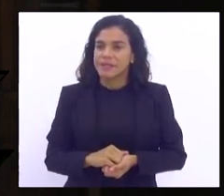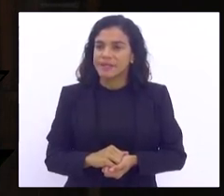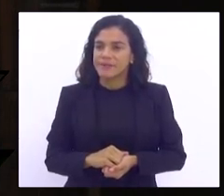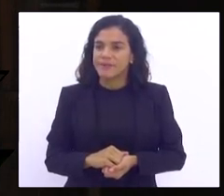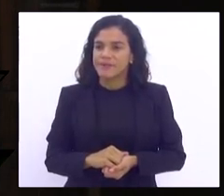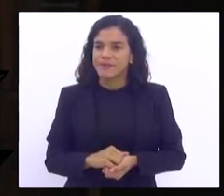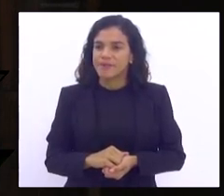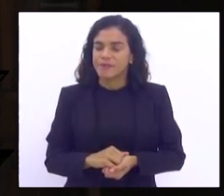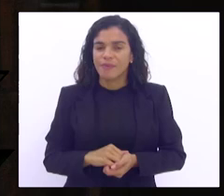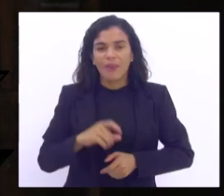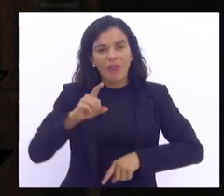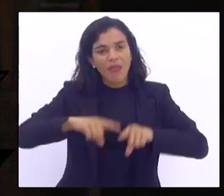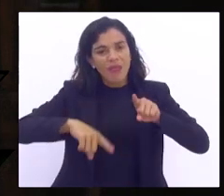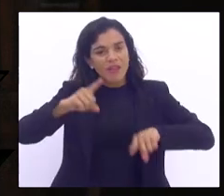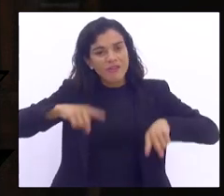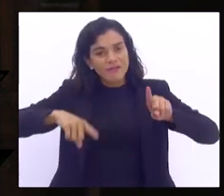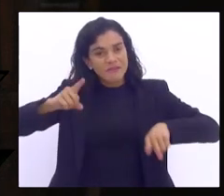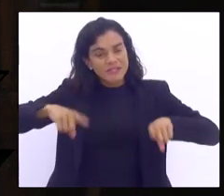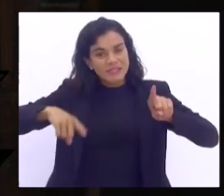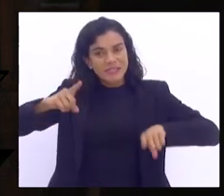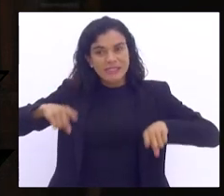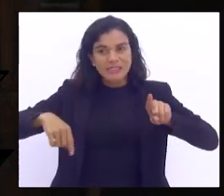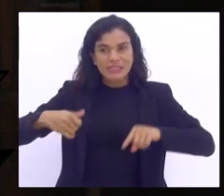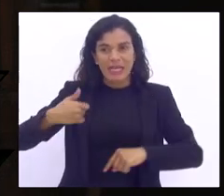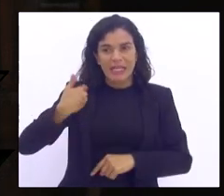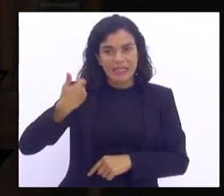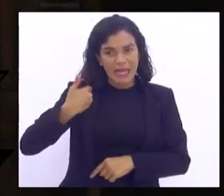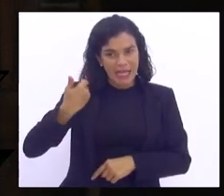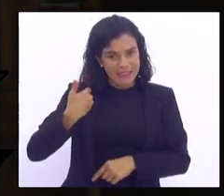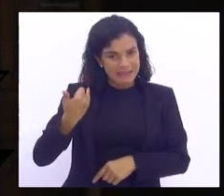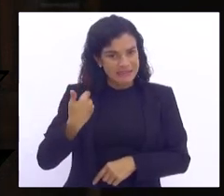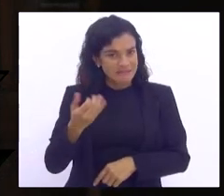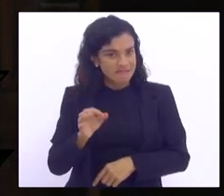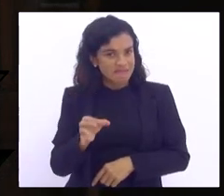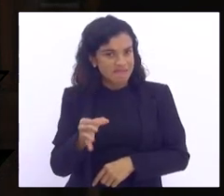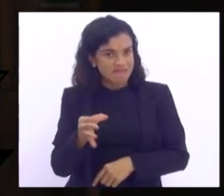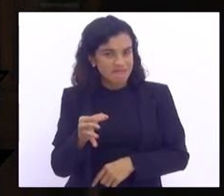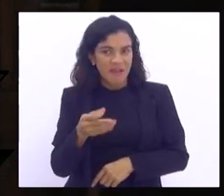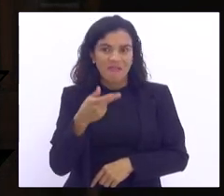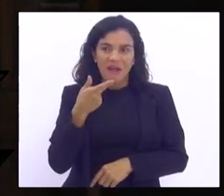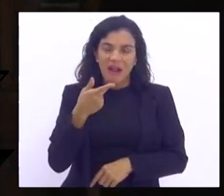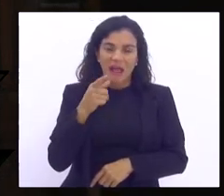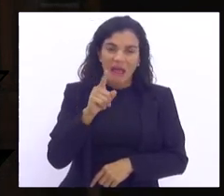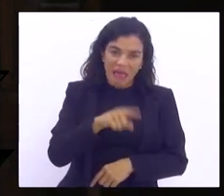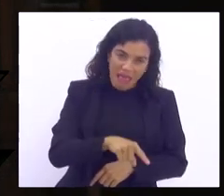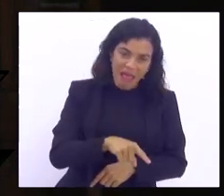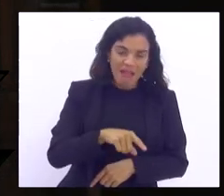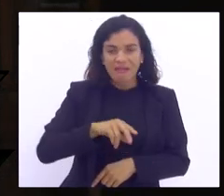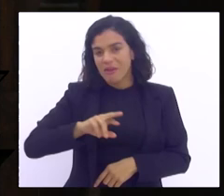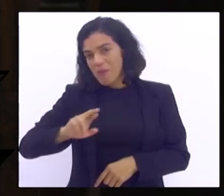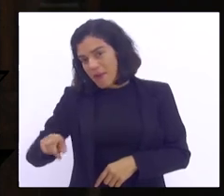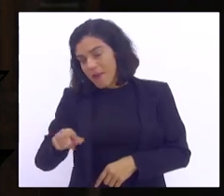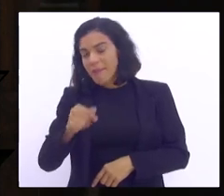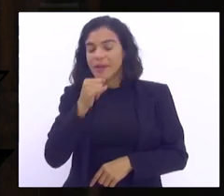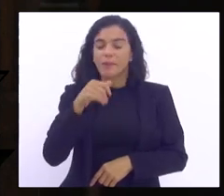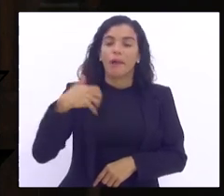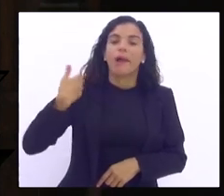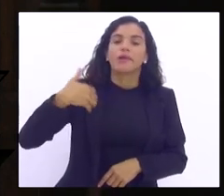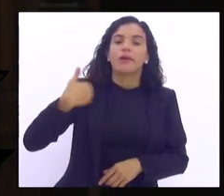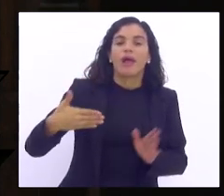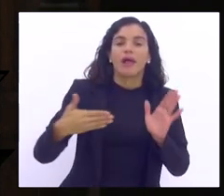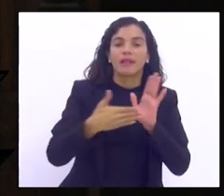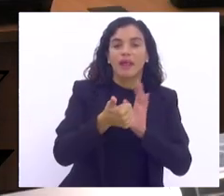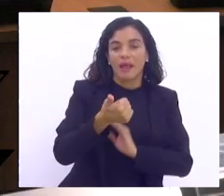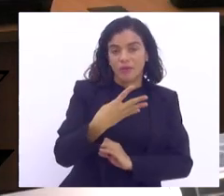a variação das idades que os governos escolhem, né, para dizer que é pessoa ou não é. Por exemplo, na Argentina é até